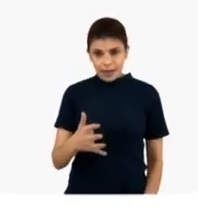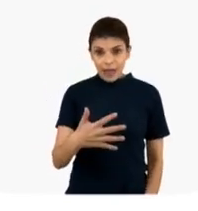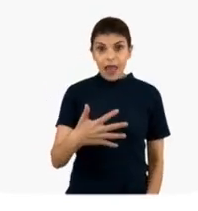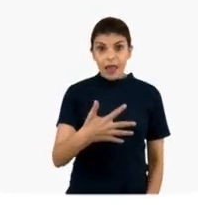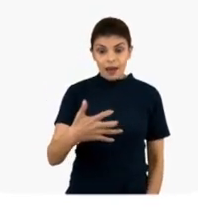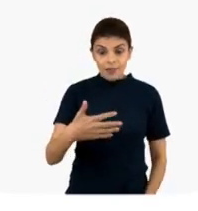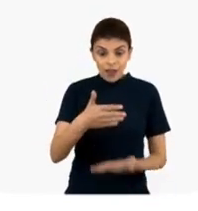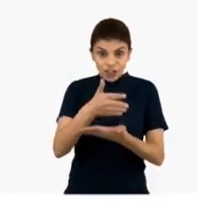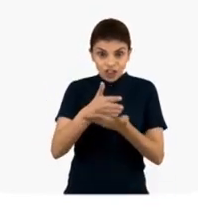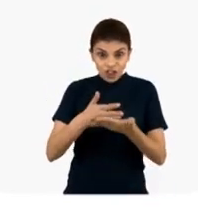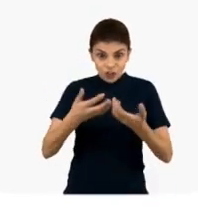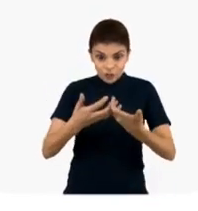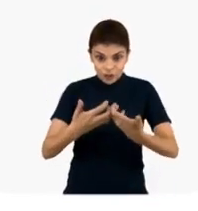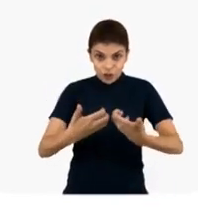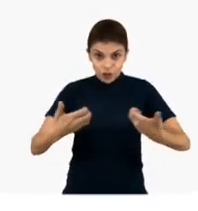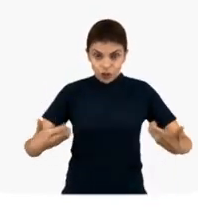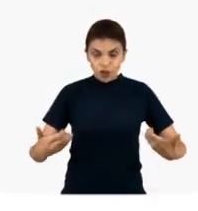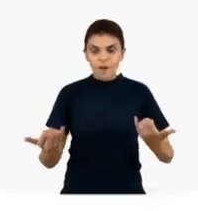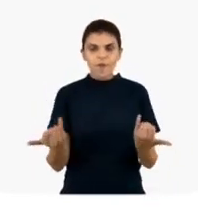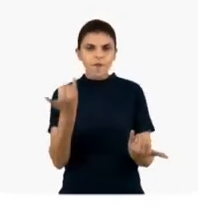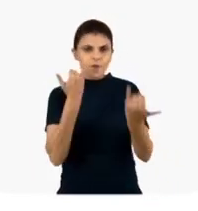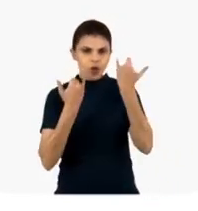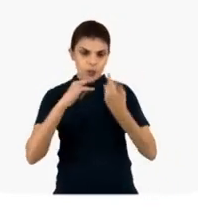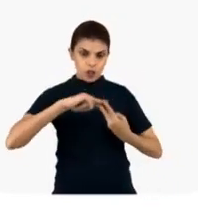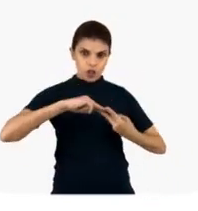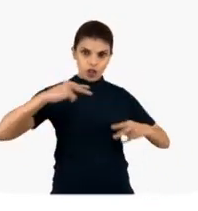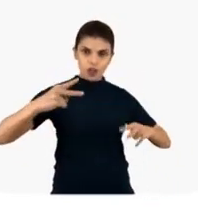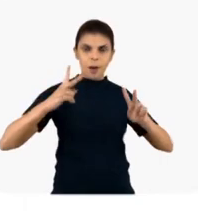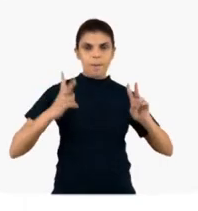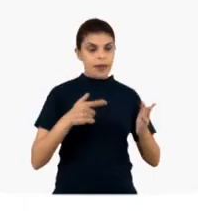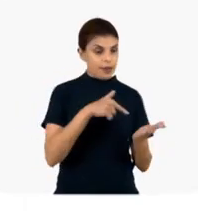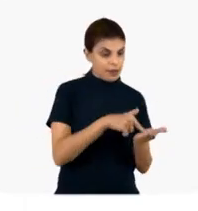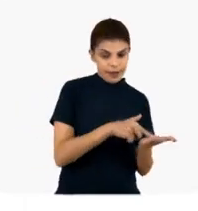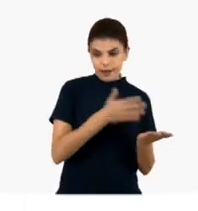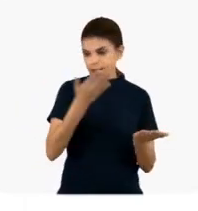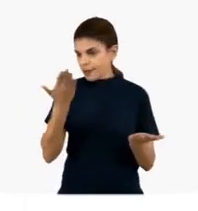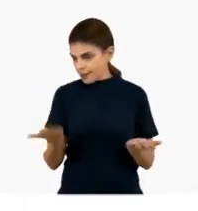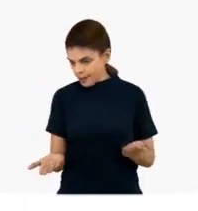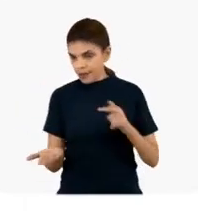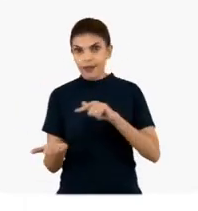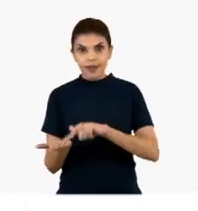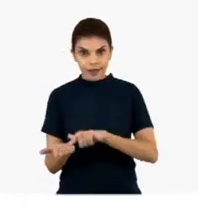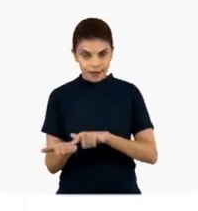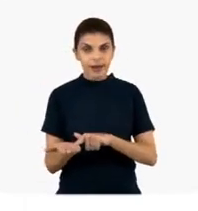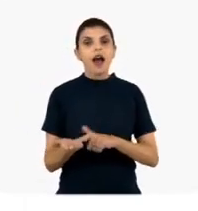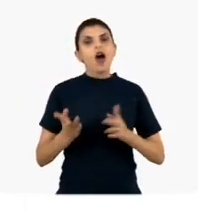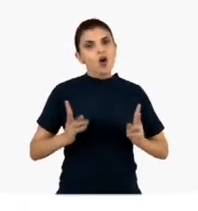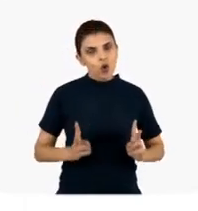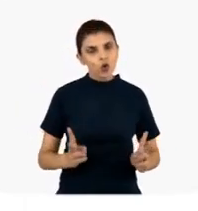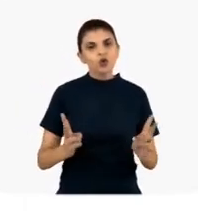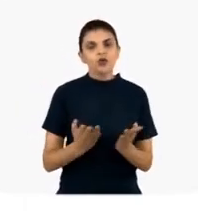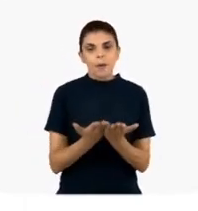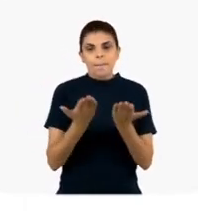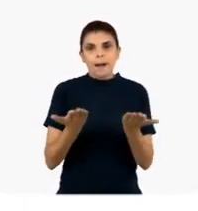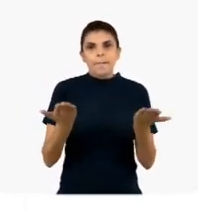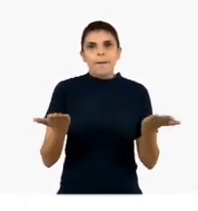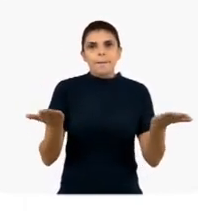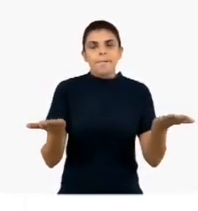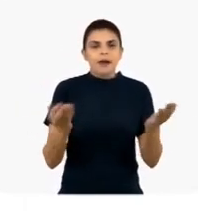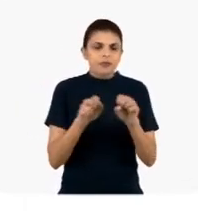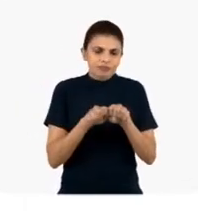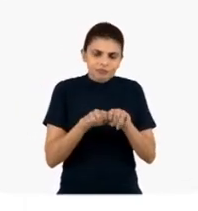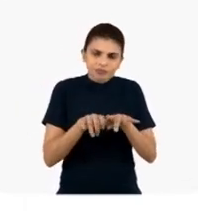se dividindo, vai ter a mesma informação genética da outra célula. E assim vai continuando, eu